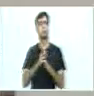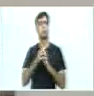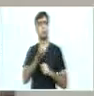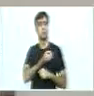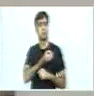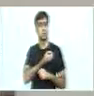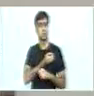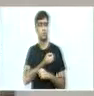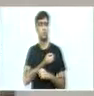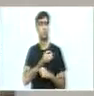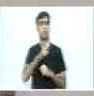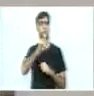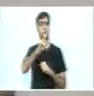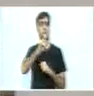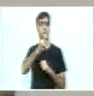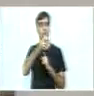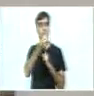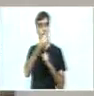número